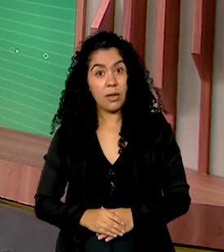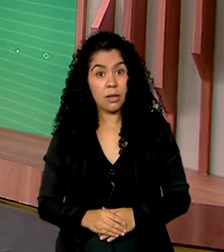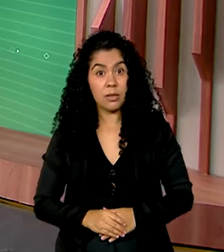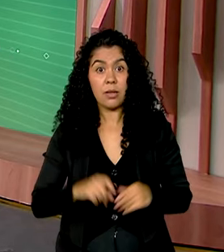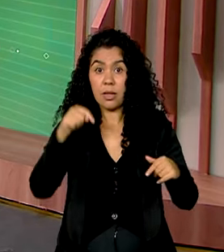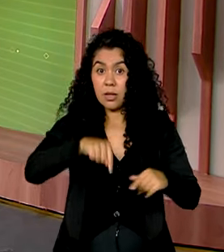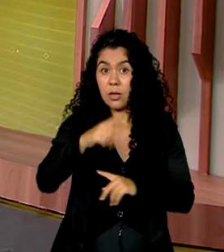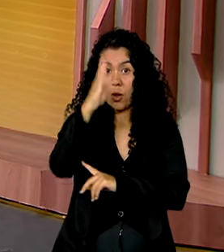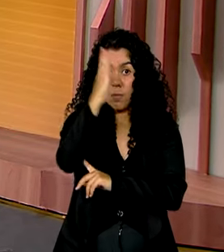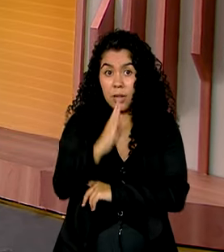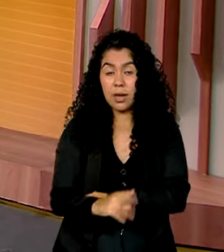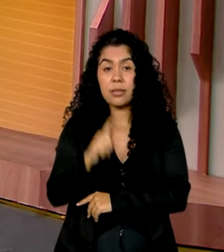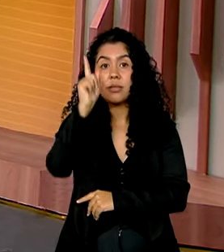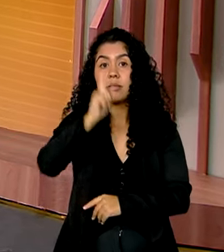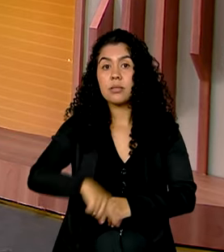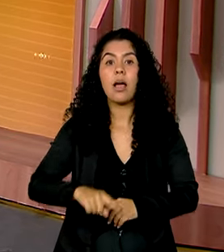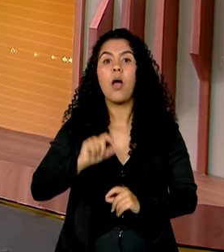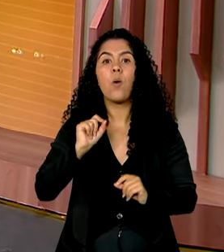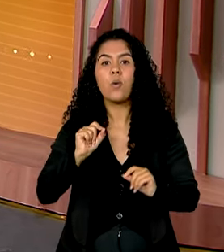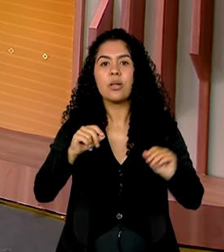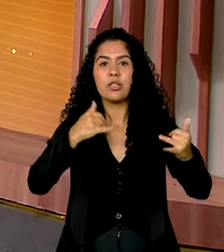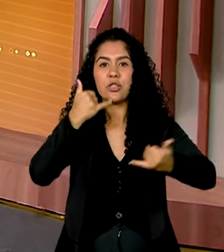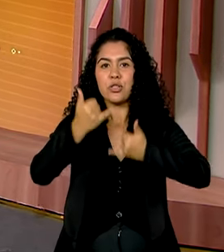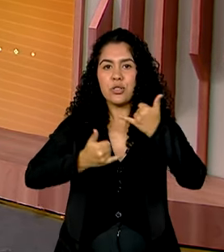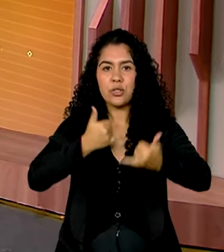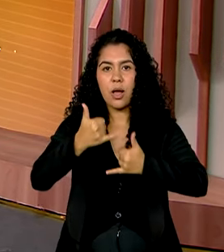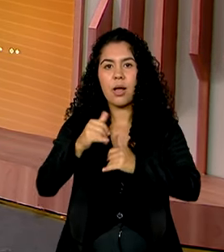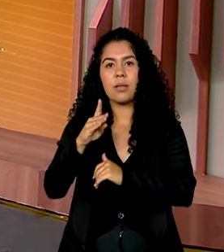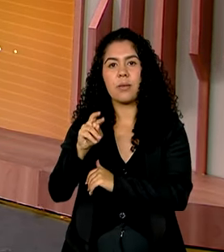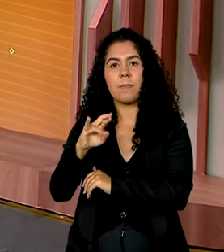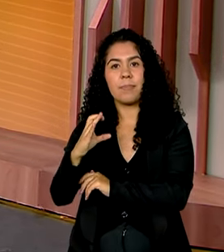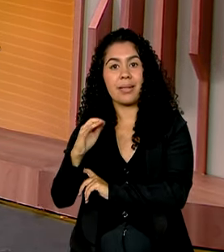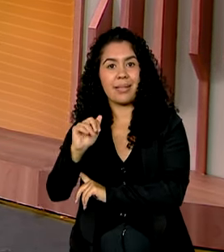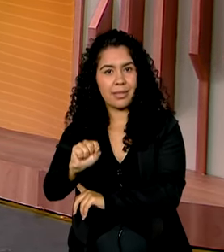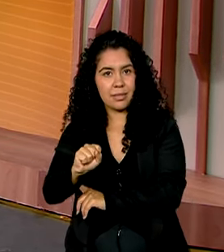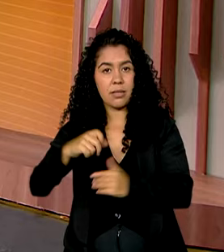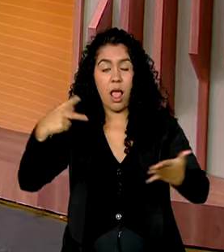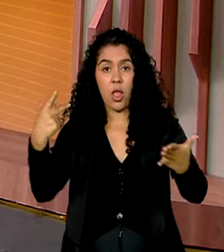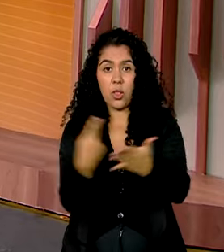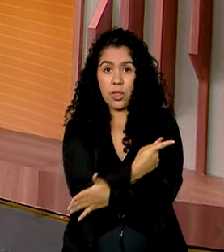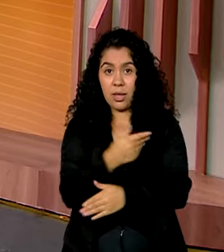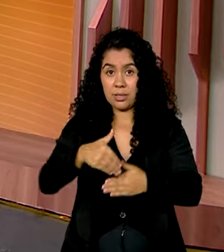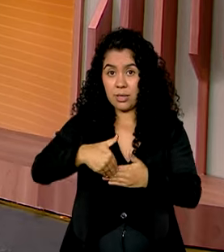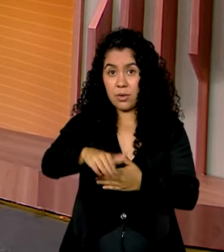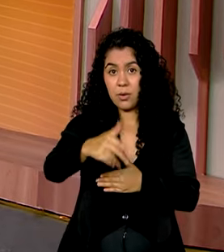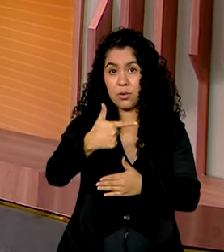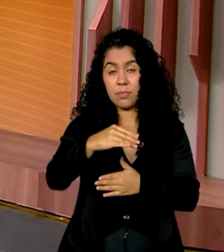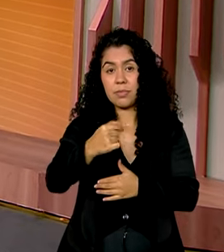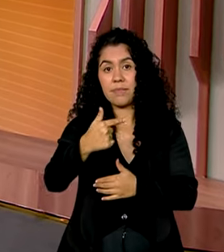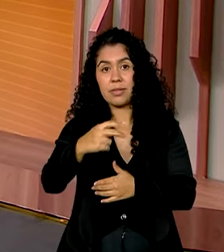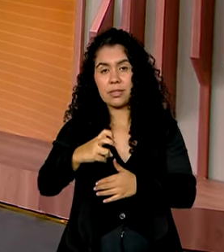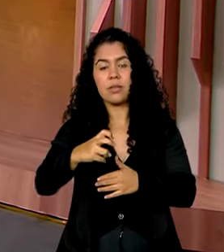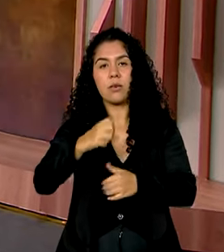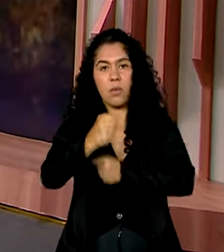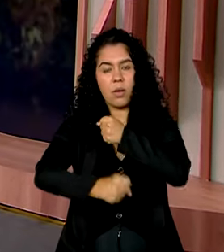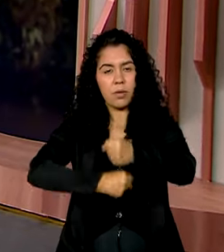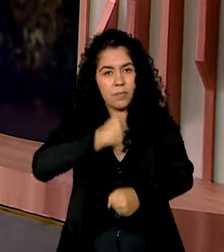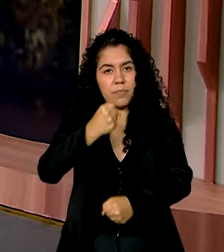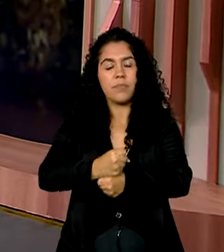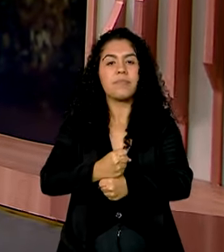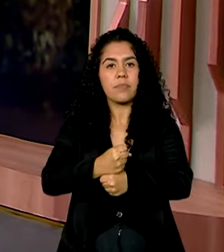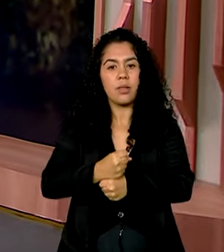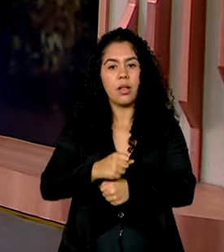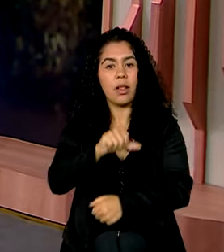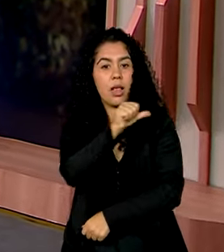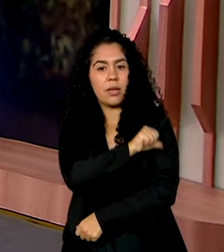olha, o Brasil será sede da próxima edição dos Jogos dos BRICS, que acontece em 2025. Do Rio de Janeiro, Alessandra Lago tem as